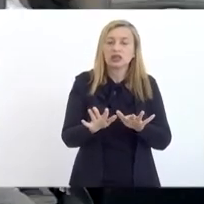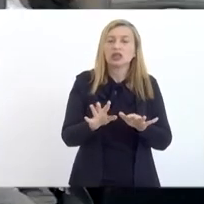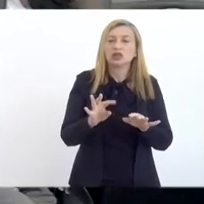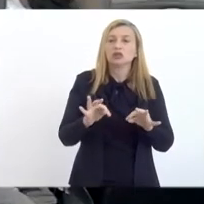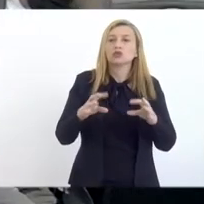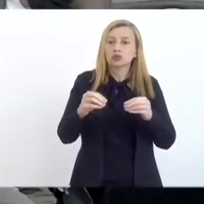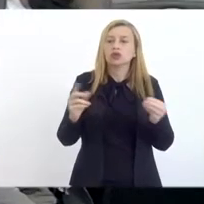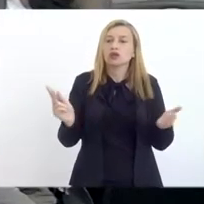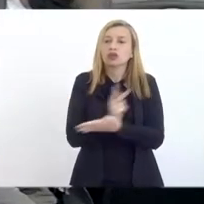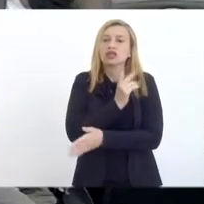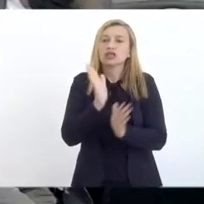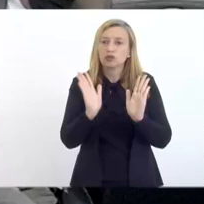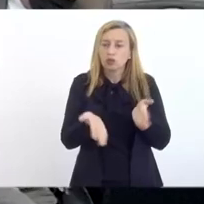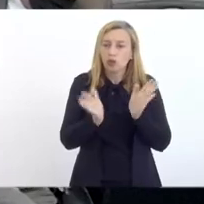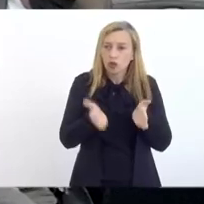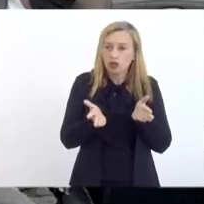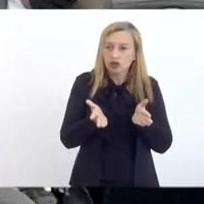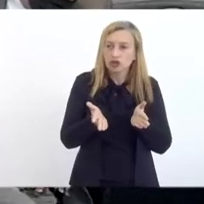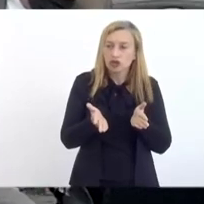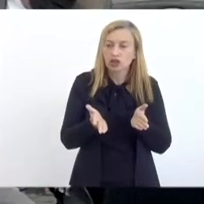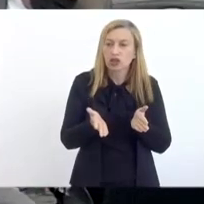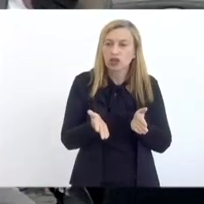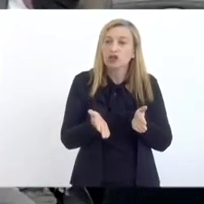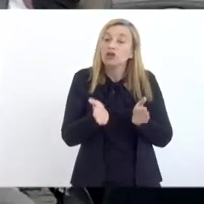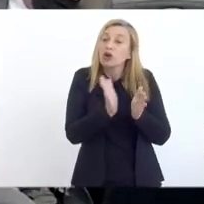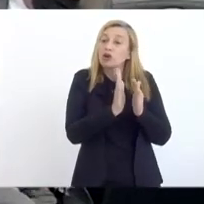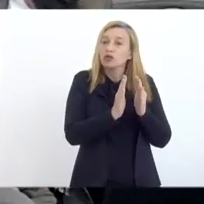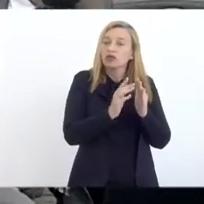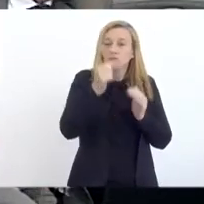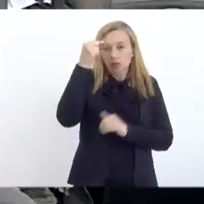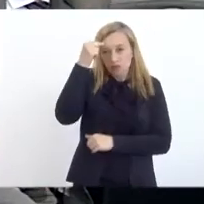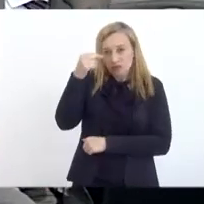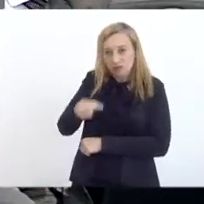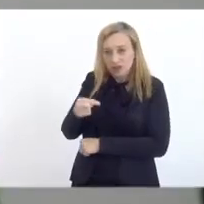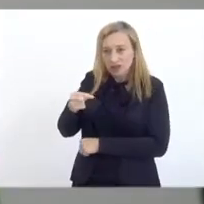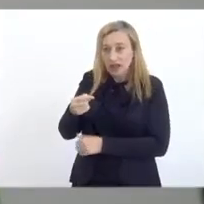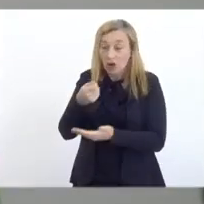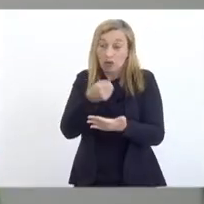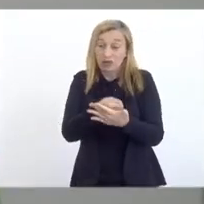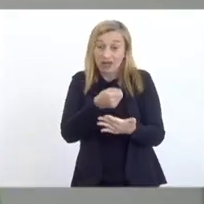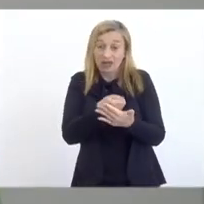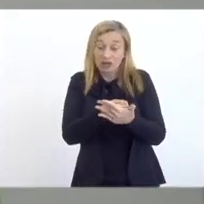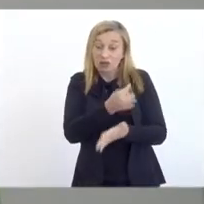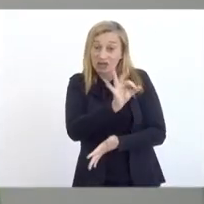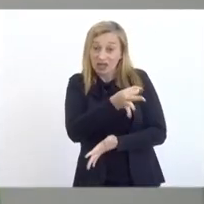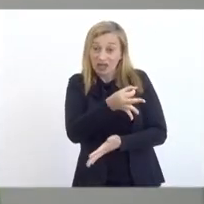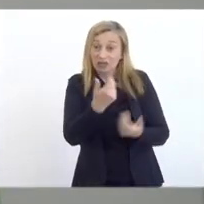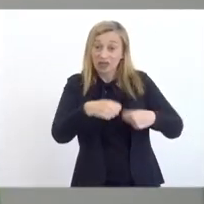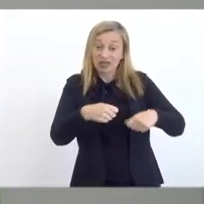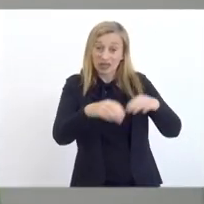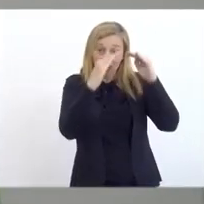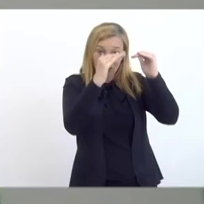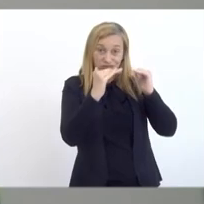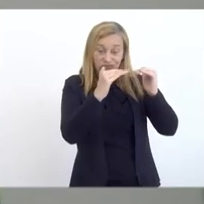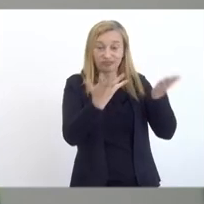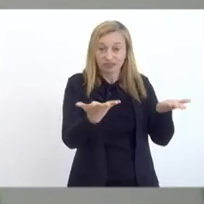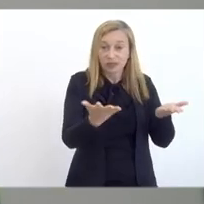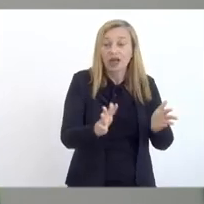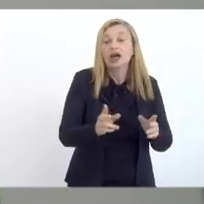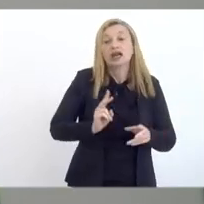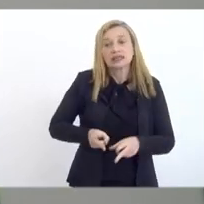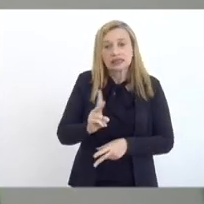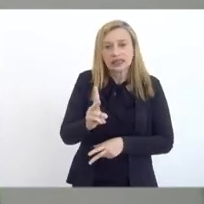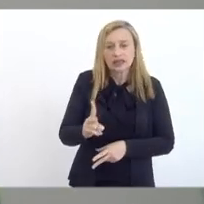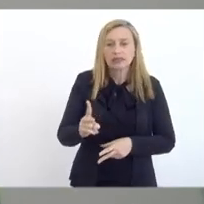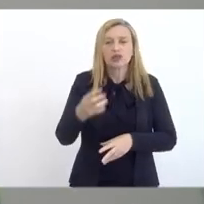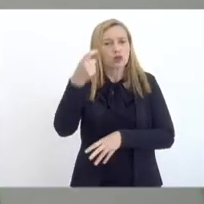hoje aqui exercendo, foi por uma ordem ali de exigências ou obrigações legais que se colocavam. Mas sempre a